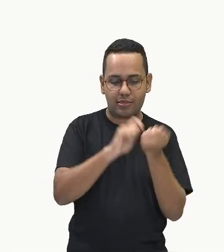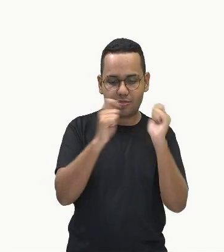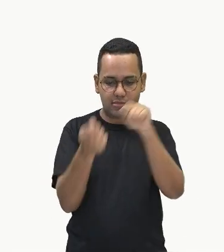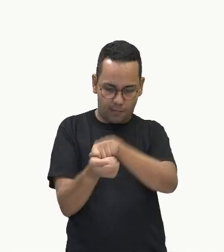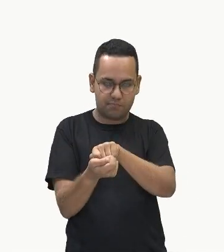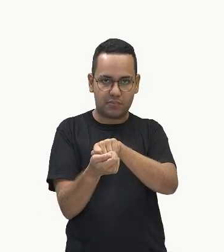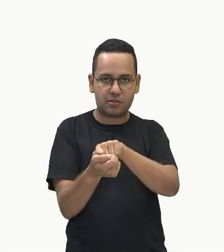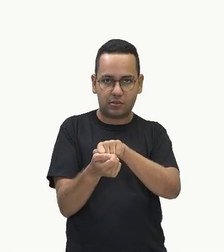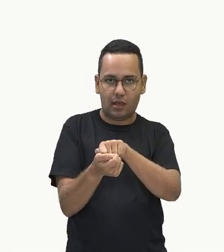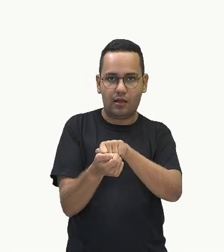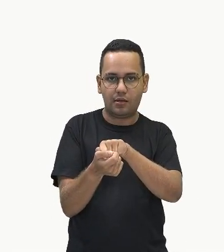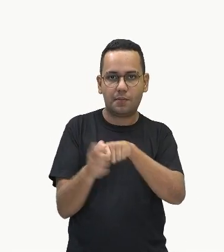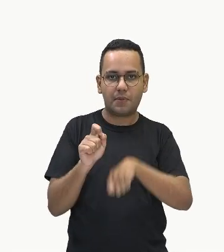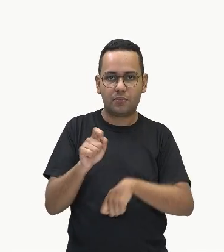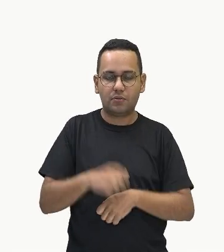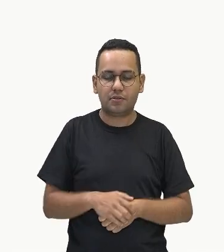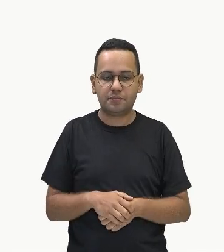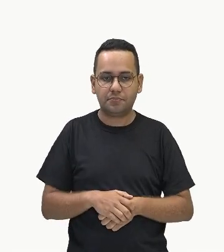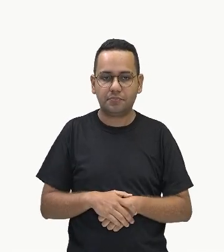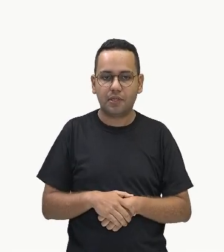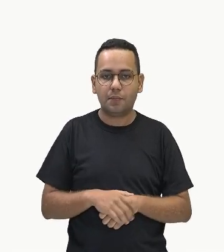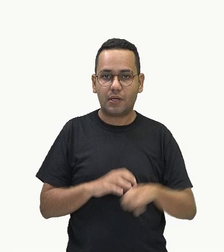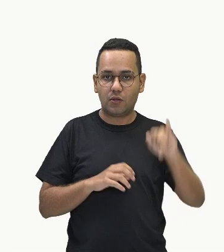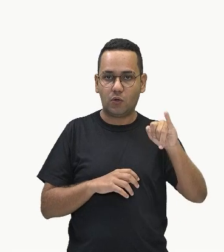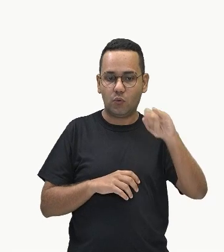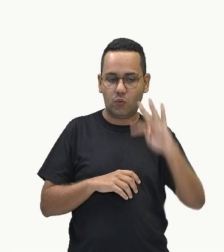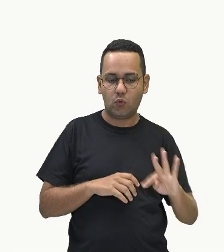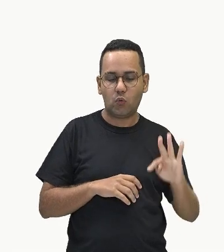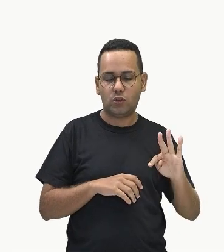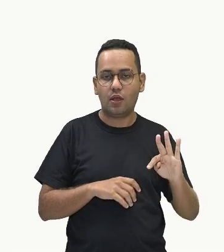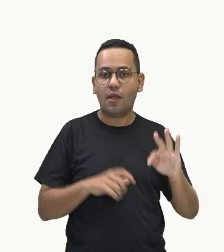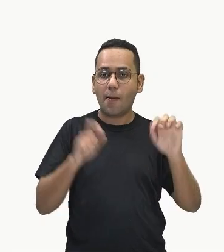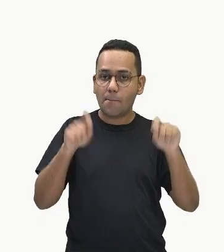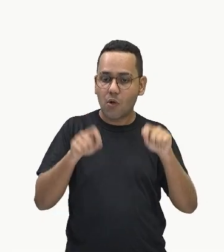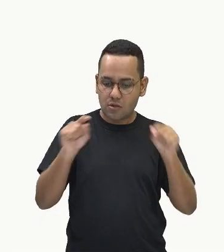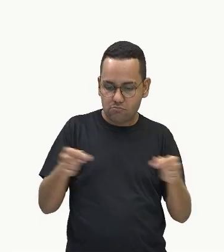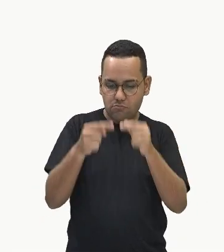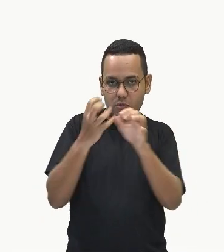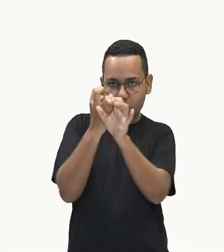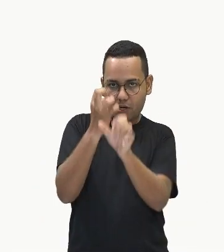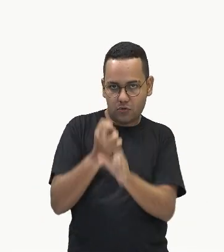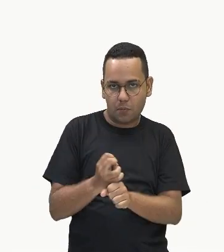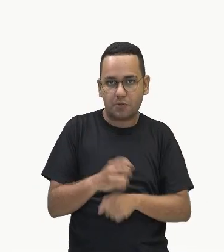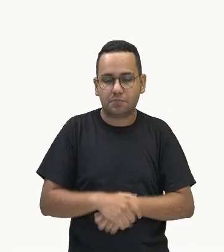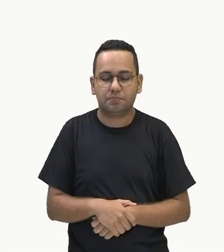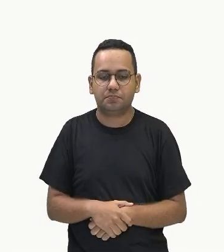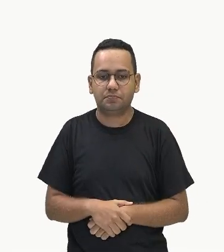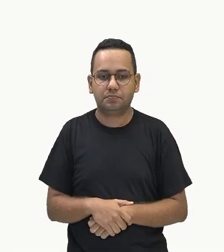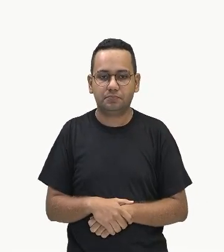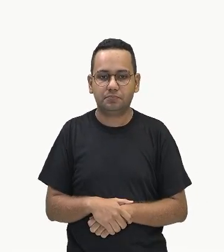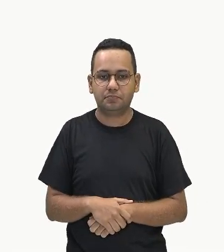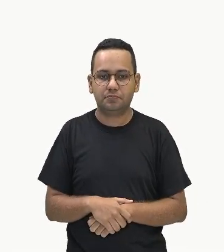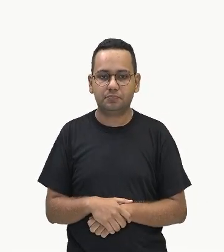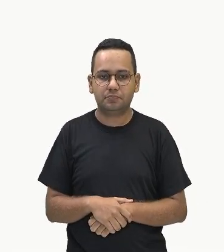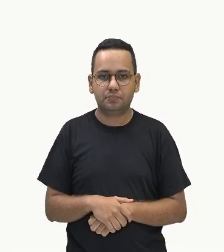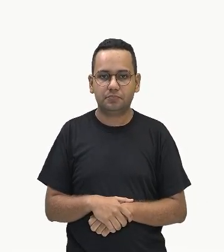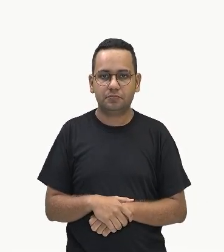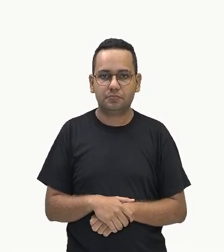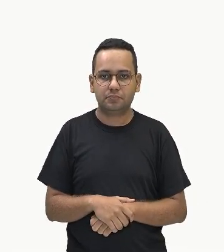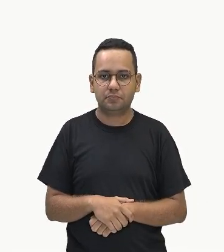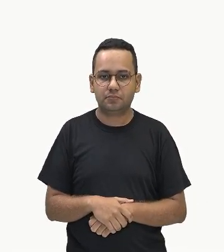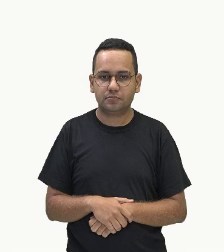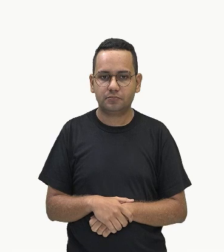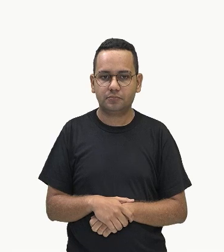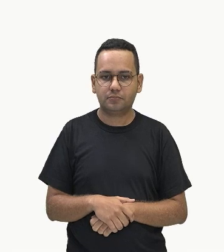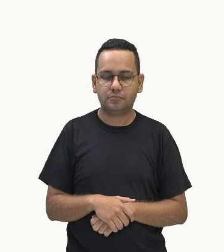minha taxa e o meu tempo fiquem na mesma unidade. Tudo bem? Mas vamos lá, vamos começar a organizar aqui.